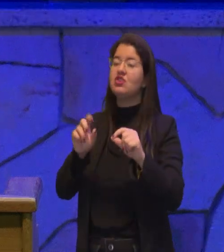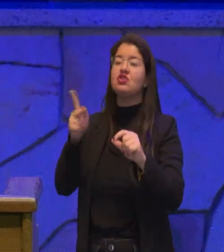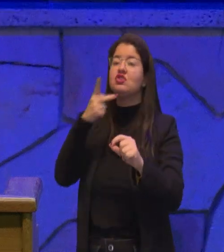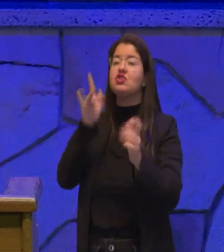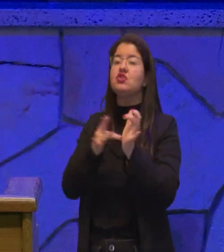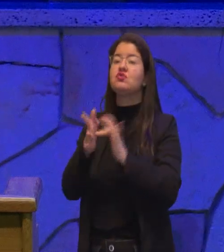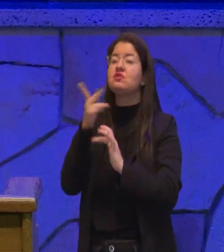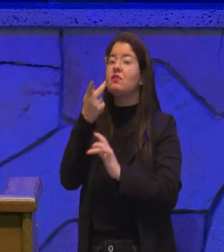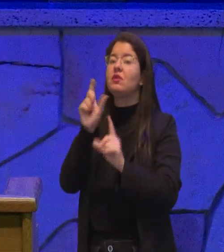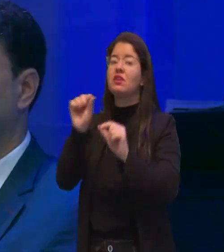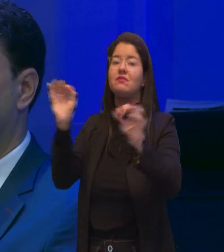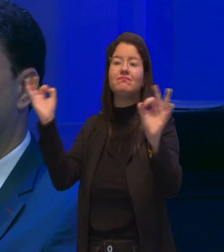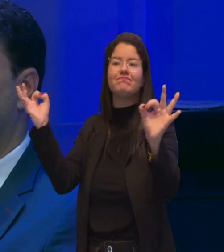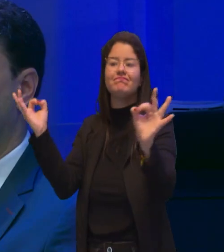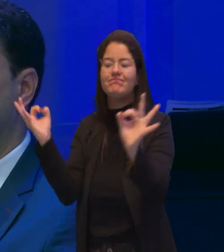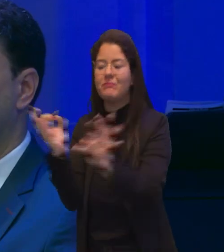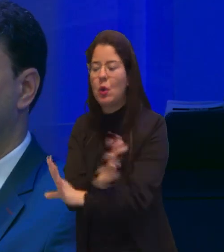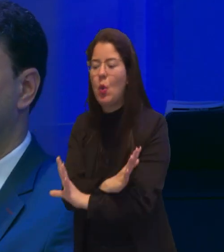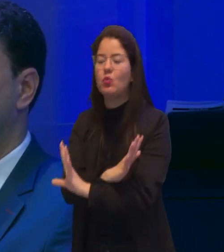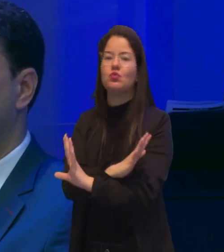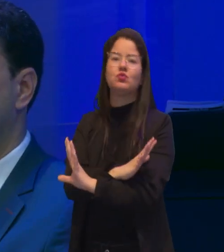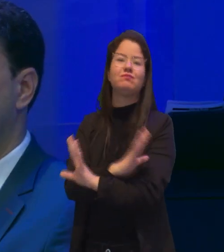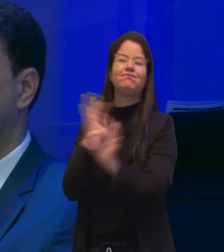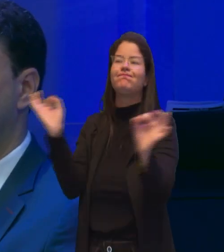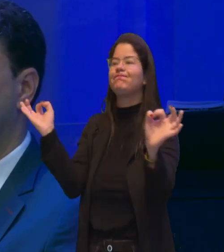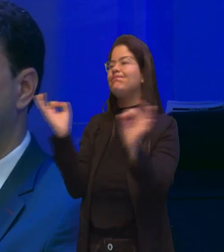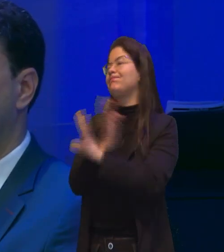quê? Consumado. Acabou.